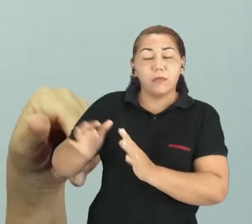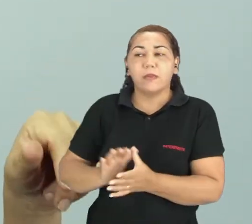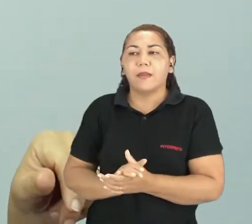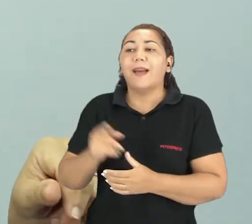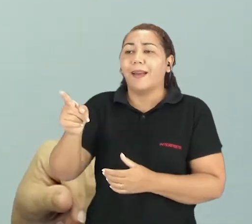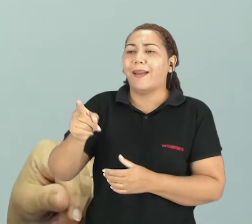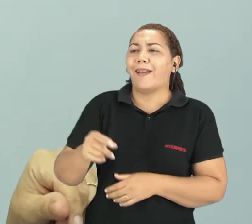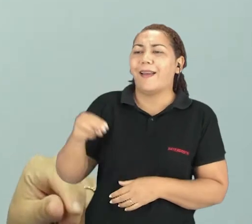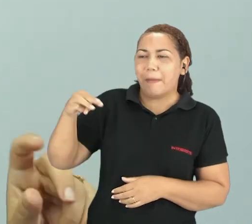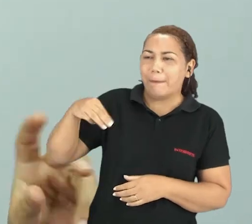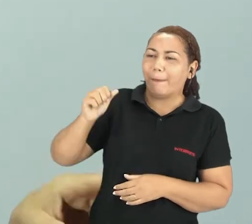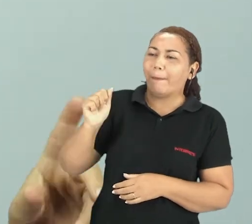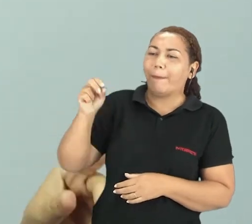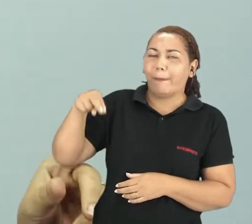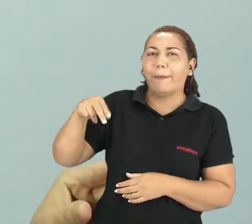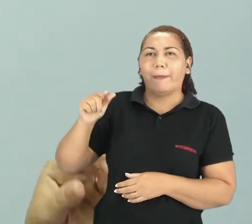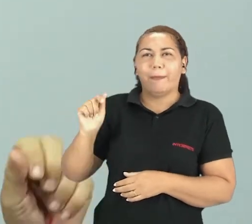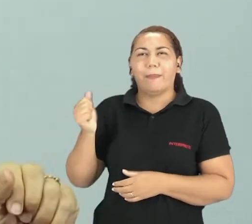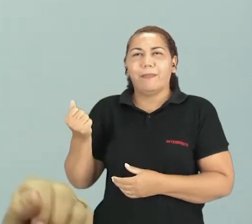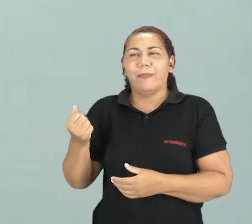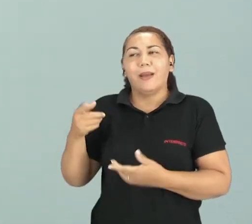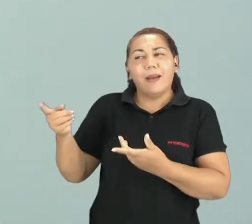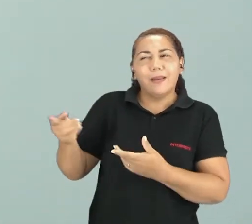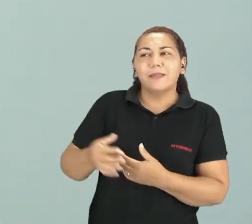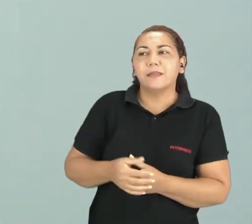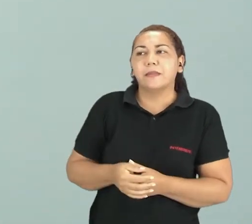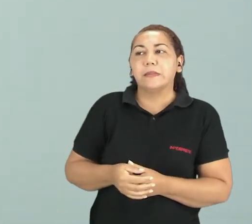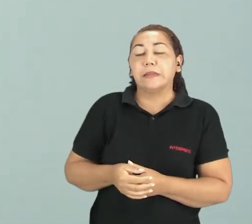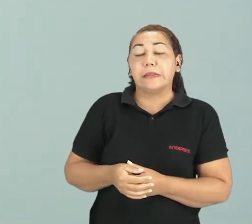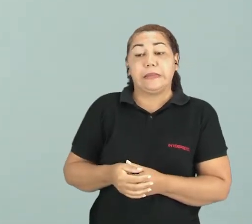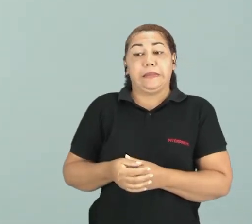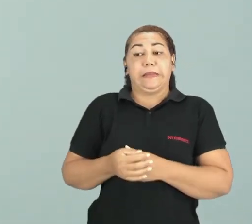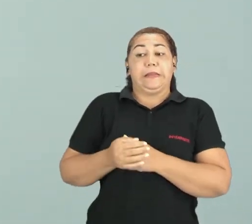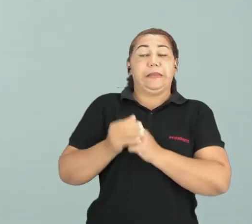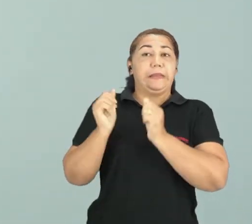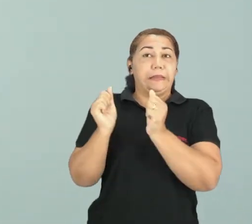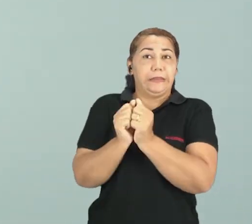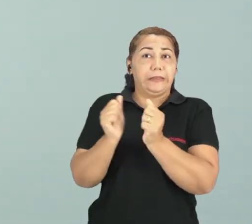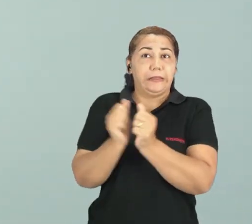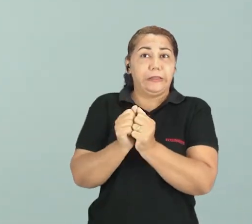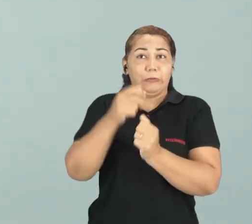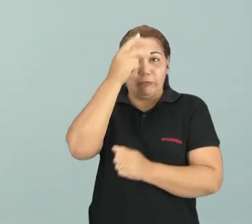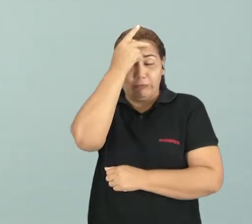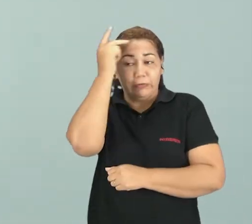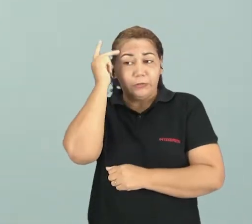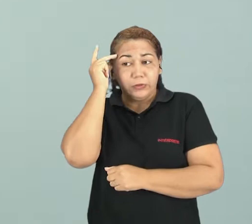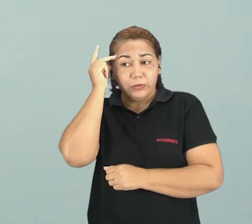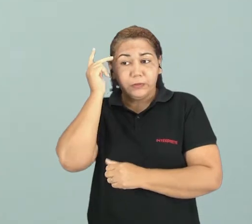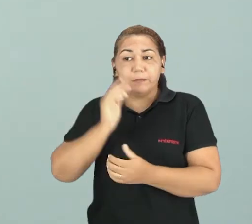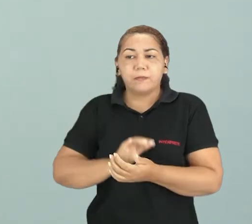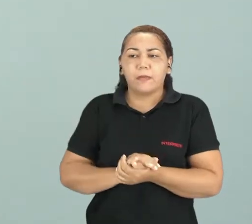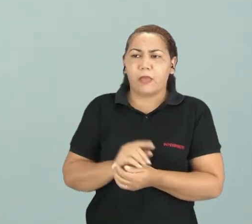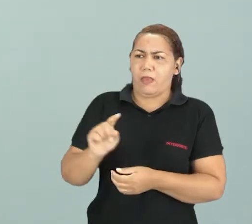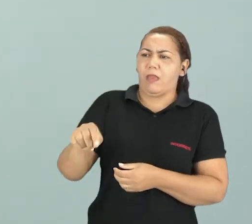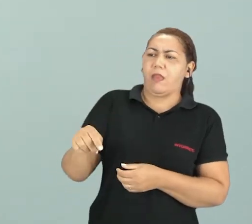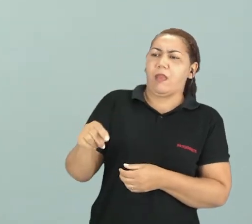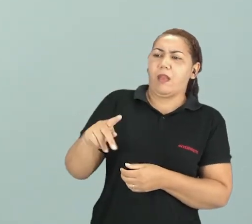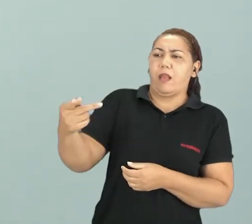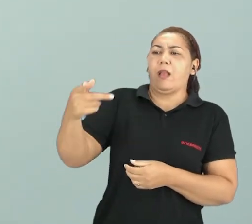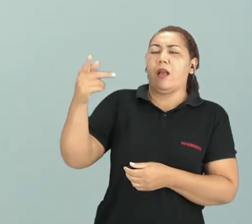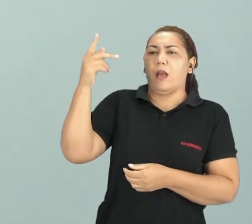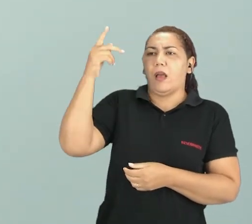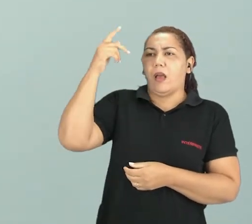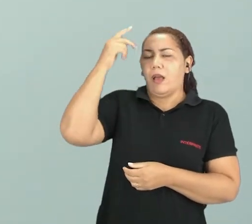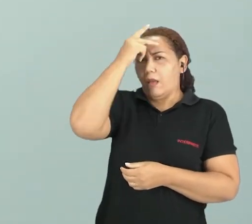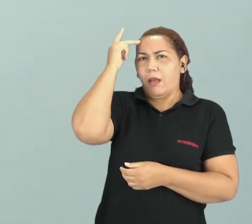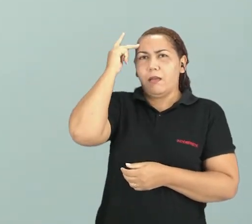dele, manga dele. E eu falei esse termo dentro do carro com as outras pessoas. E eu lembro da reação deles. Nossa, o que é isso?